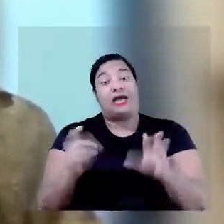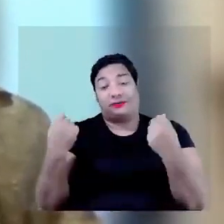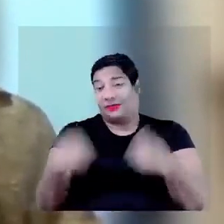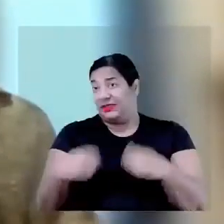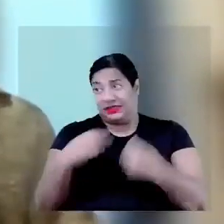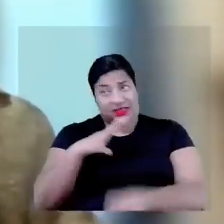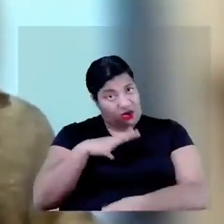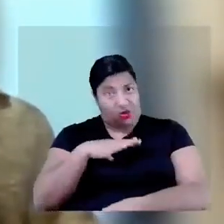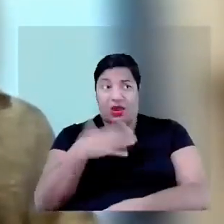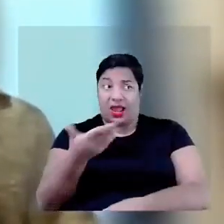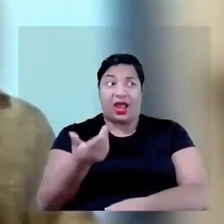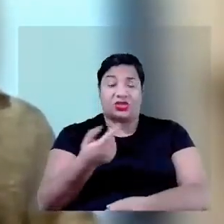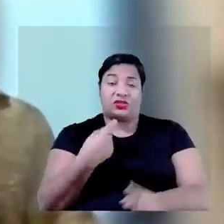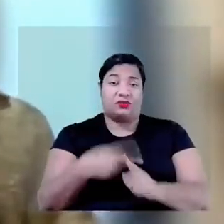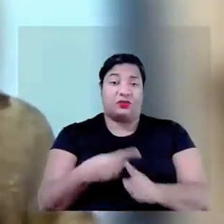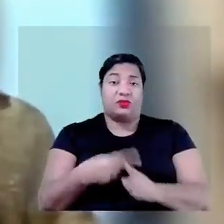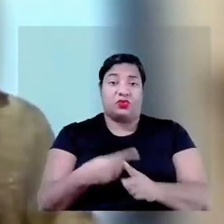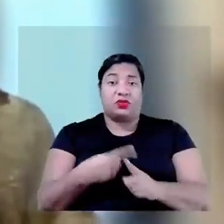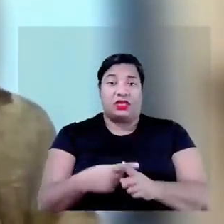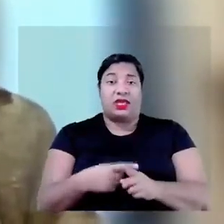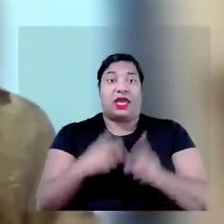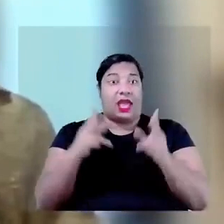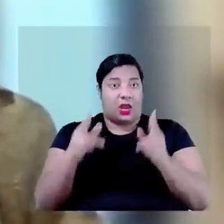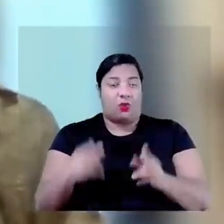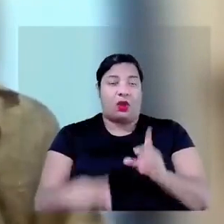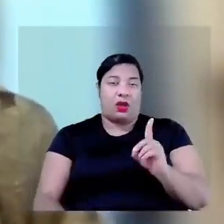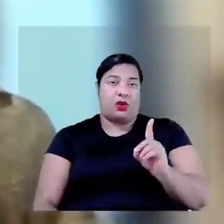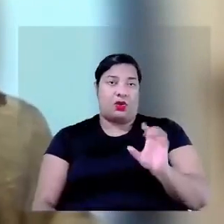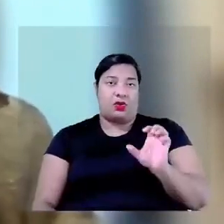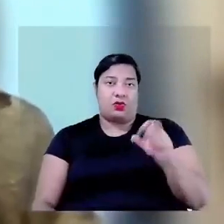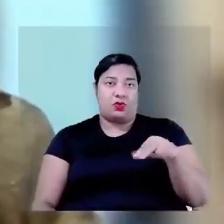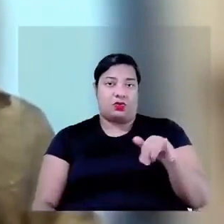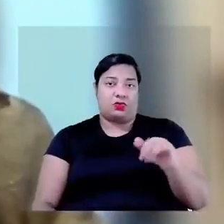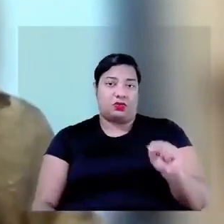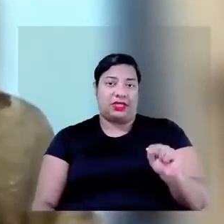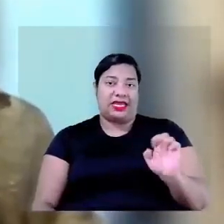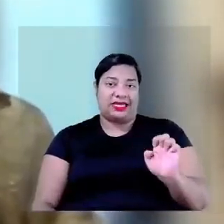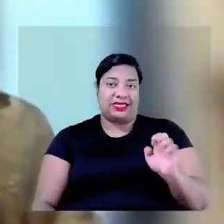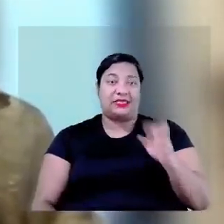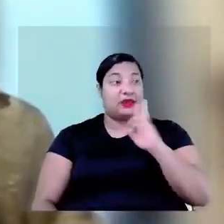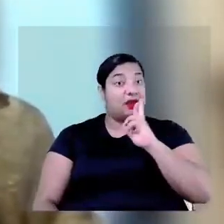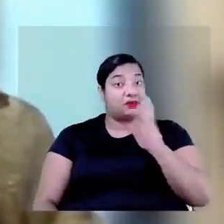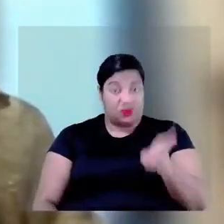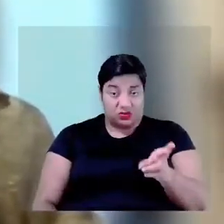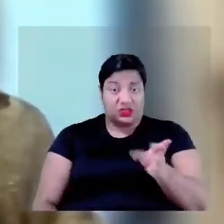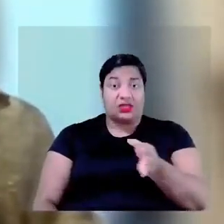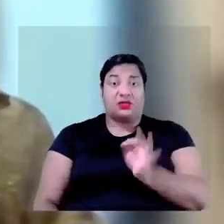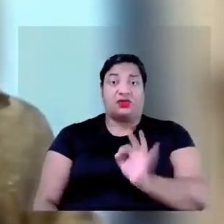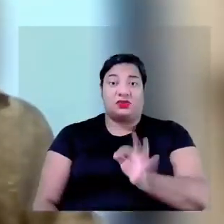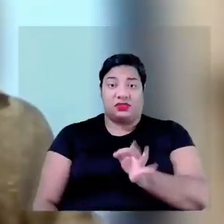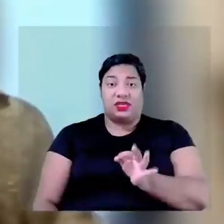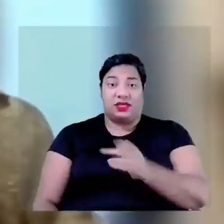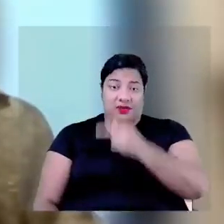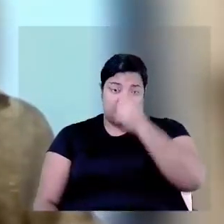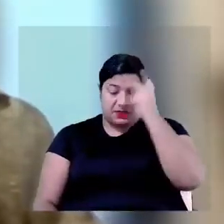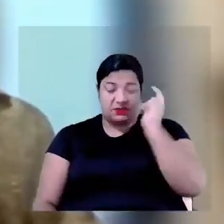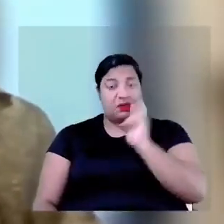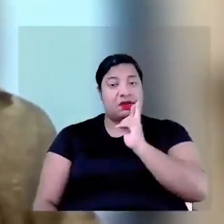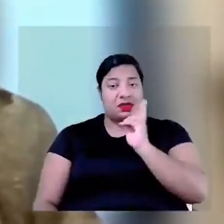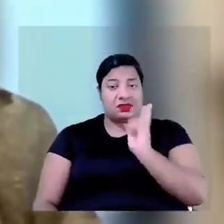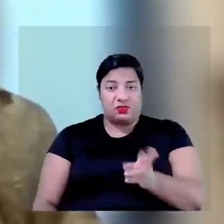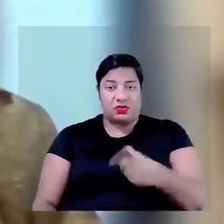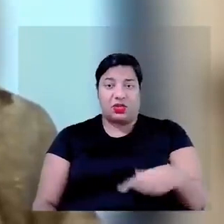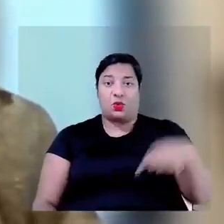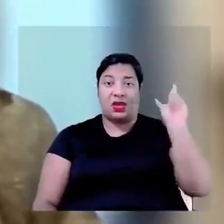e tem tudo a ver com a questão que a Denise respondeu e com a resposta da pessoa que respondeu a pergunta anterior, que